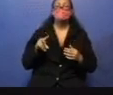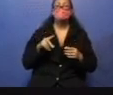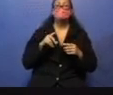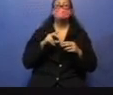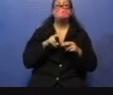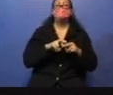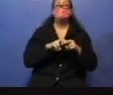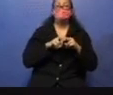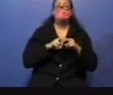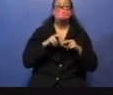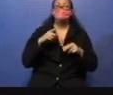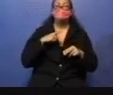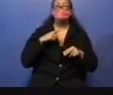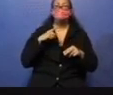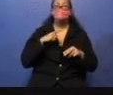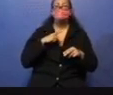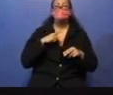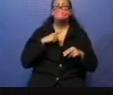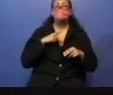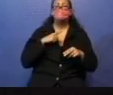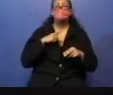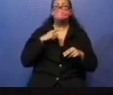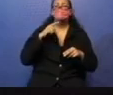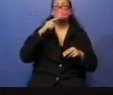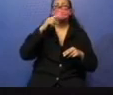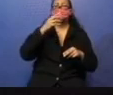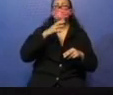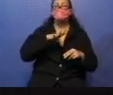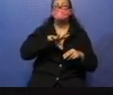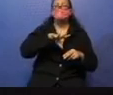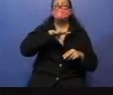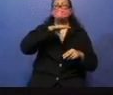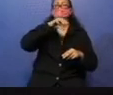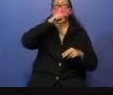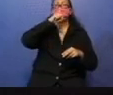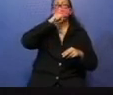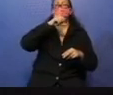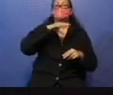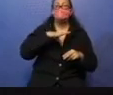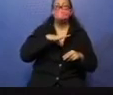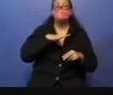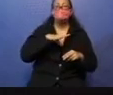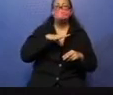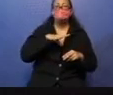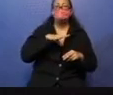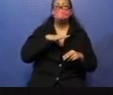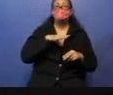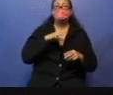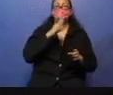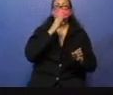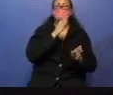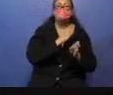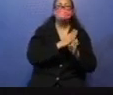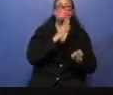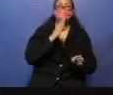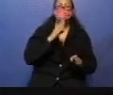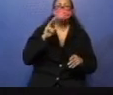respiratórias. O novo agente do coronavírus foi descoberto em